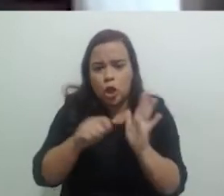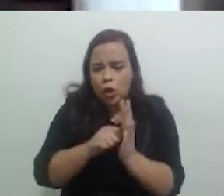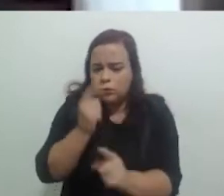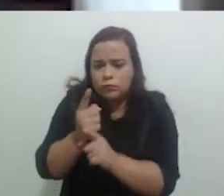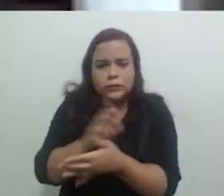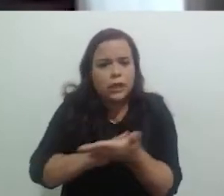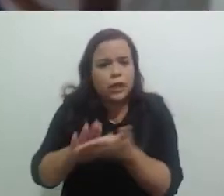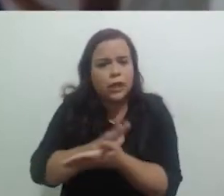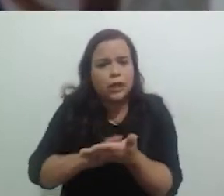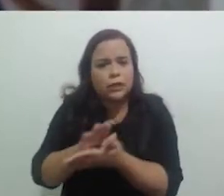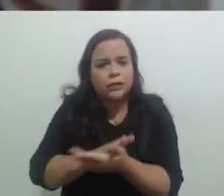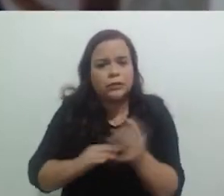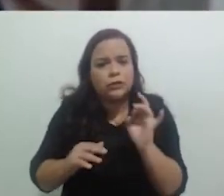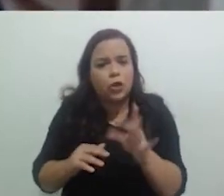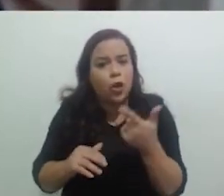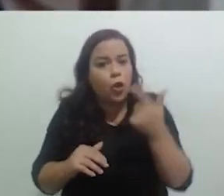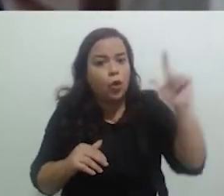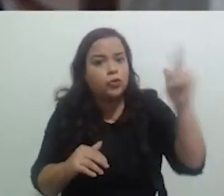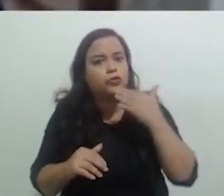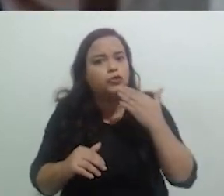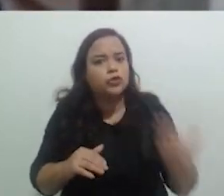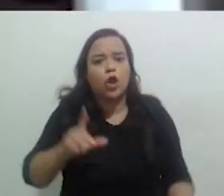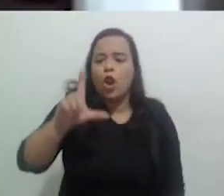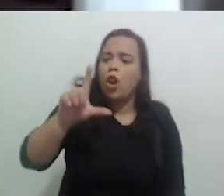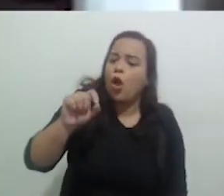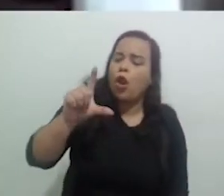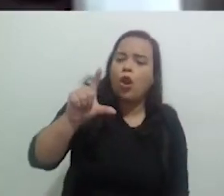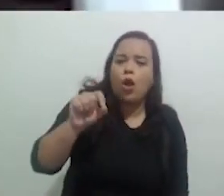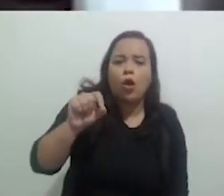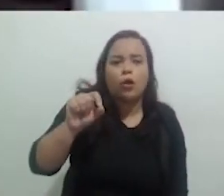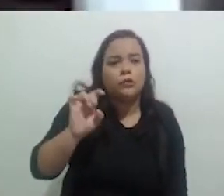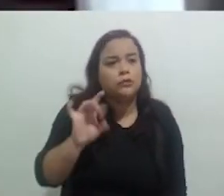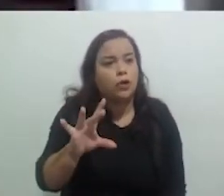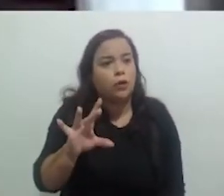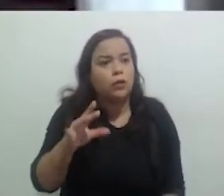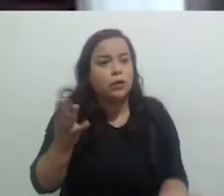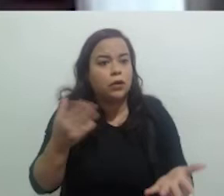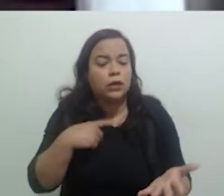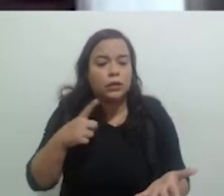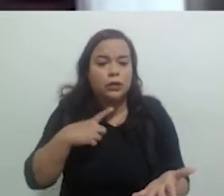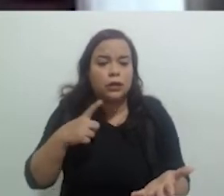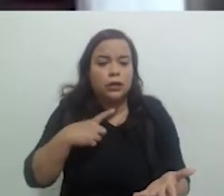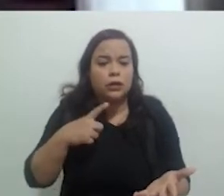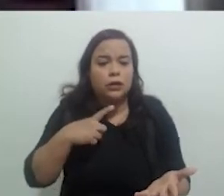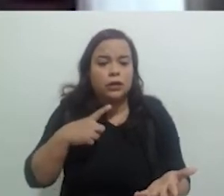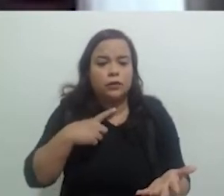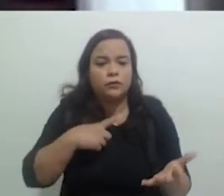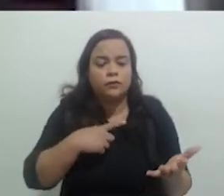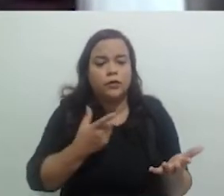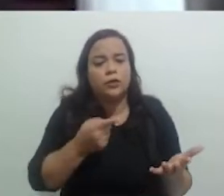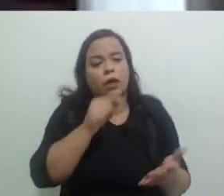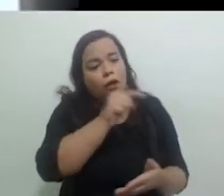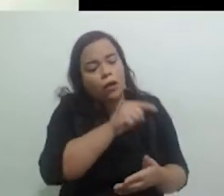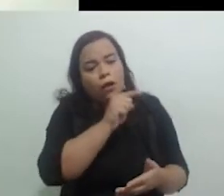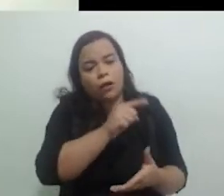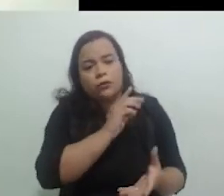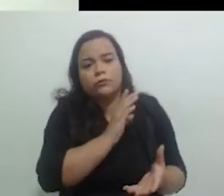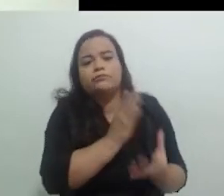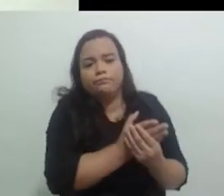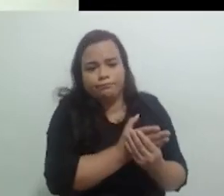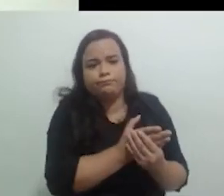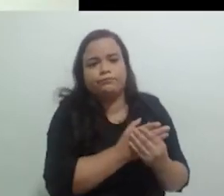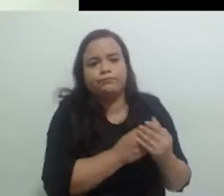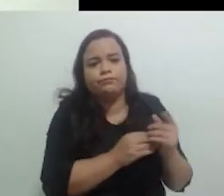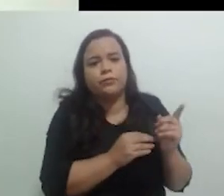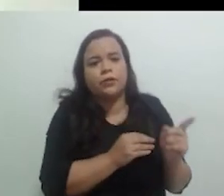Loló. E o Loló... Aí, condenado por tráfico de torpecente, né? Eu vou acompanhar o entendimento de